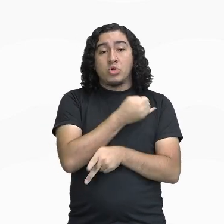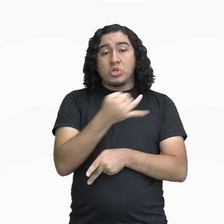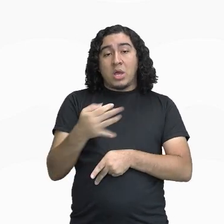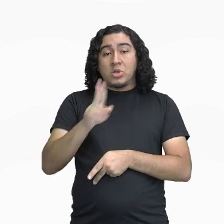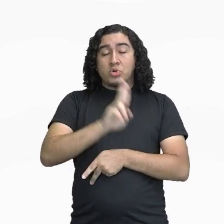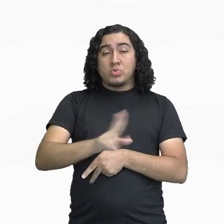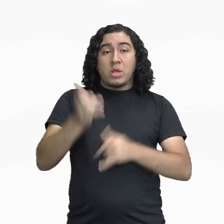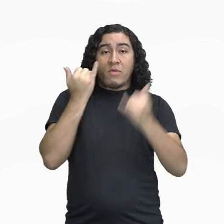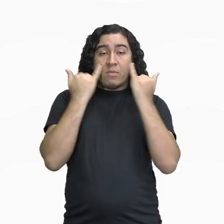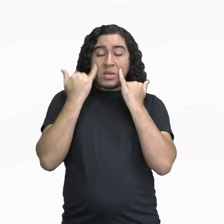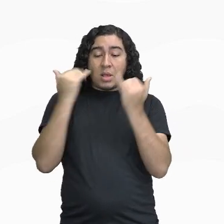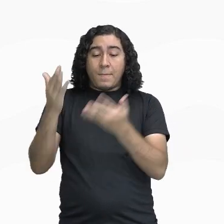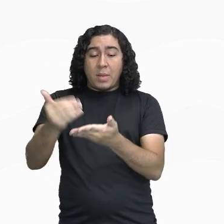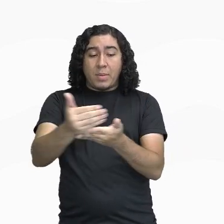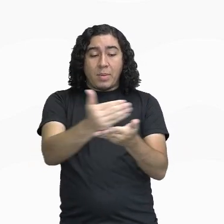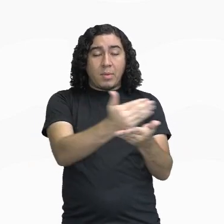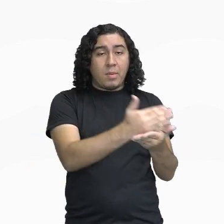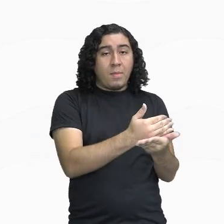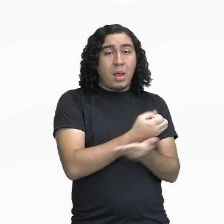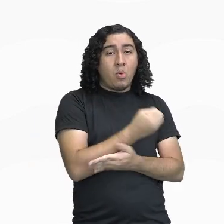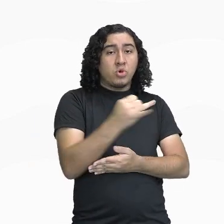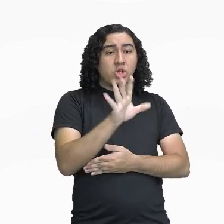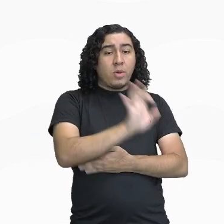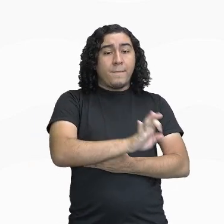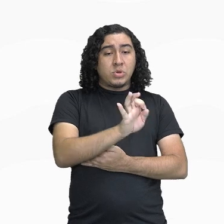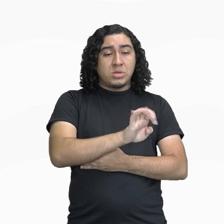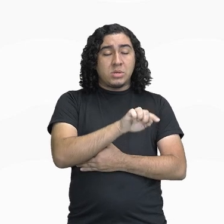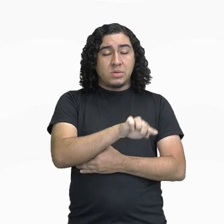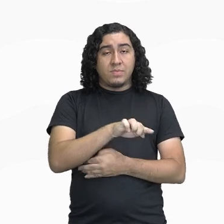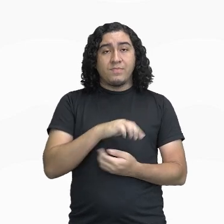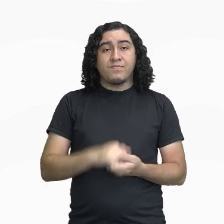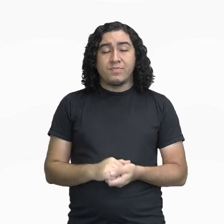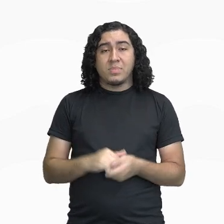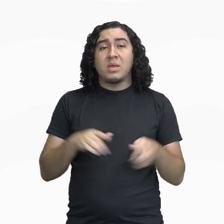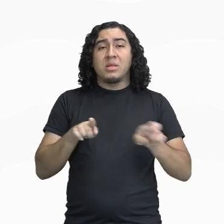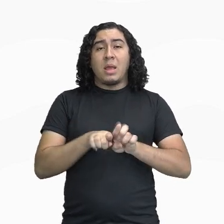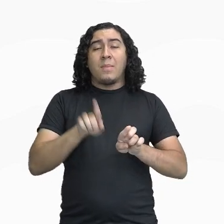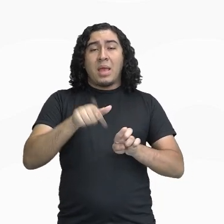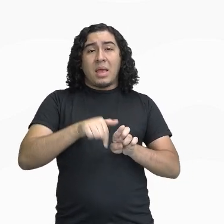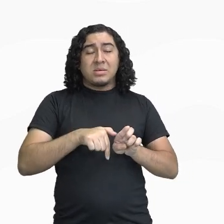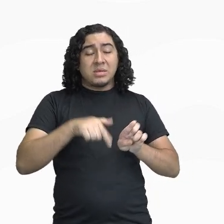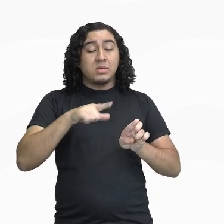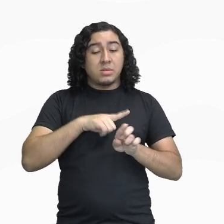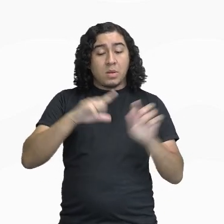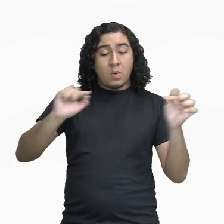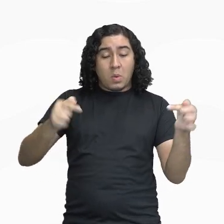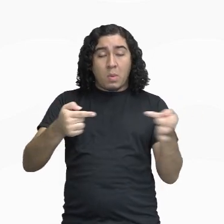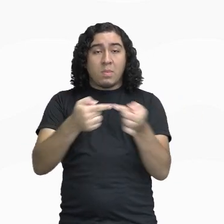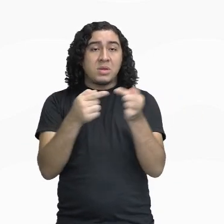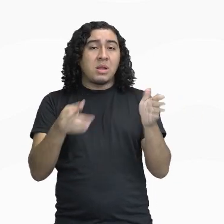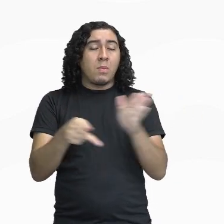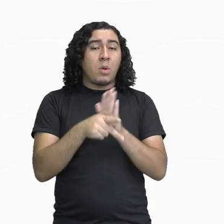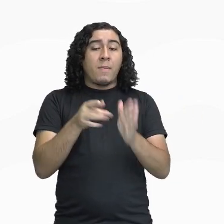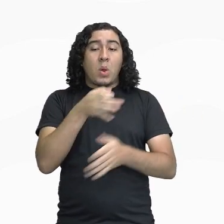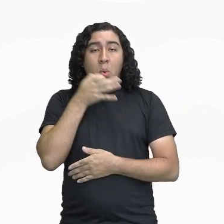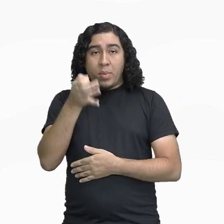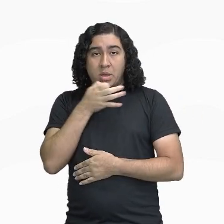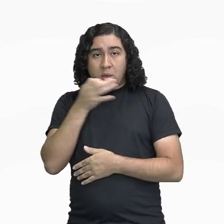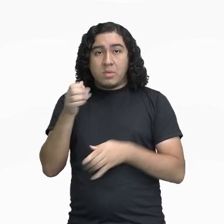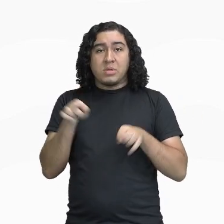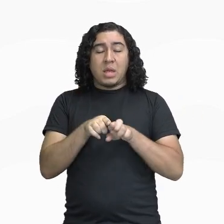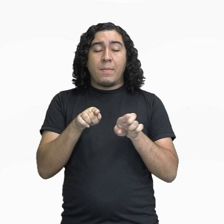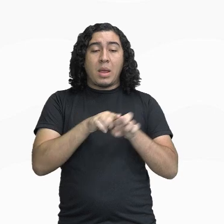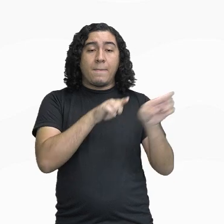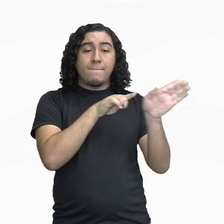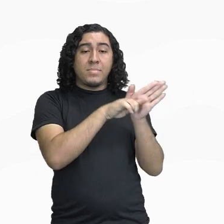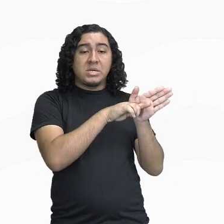coleta de dados de uma amostra dessa população. E a pesquisa estatística ela vai envolver a pesquisa de opinião, que é a pesquisa que a gente vai